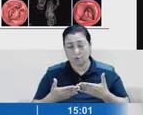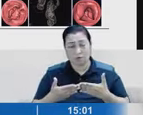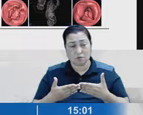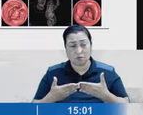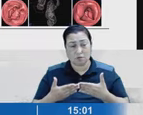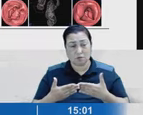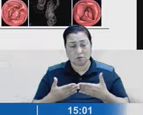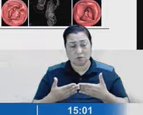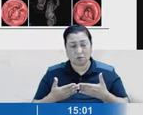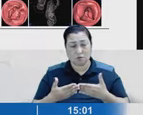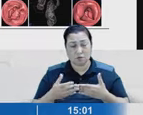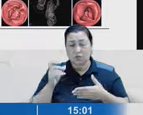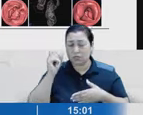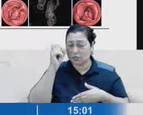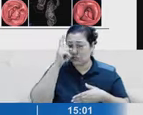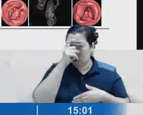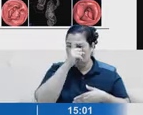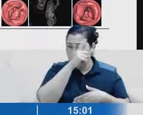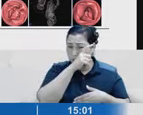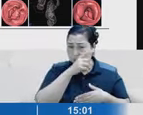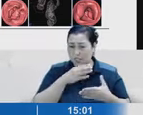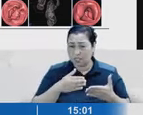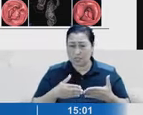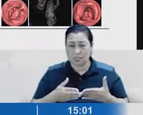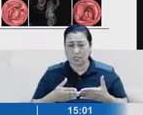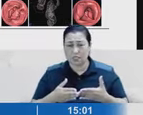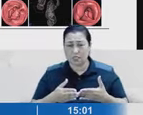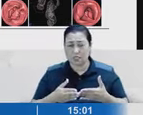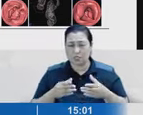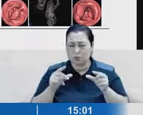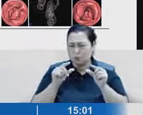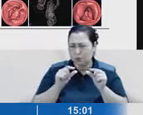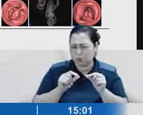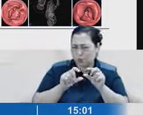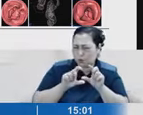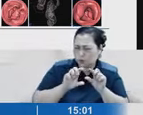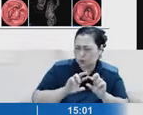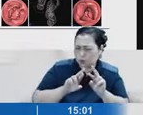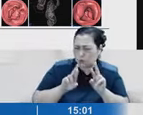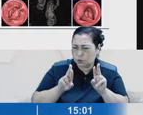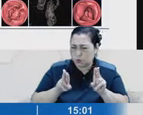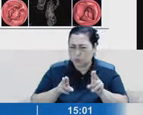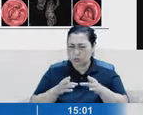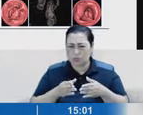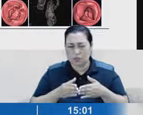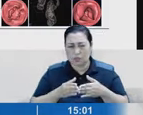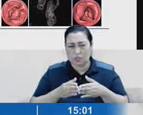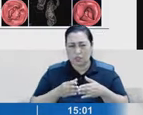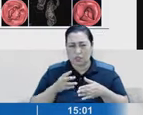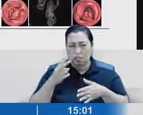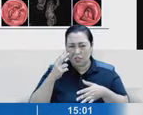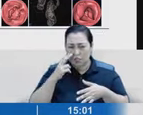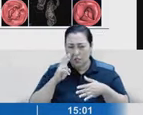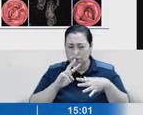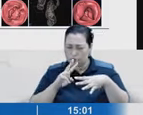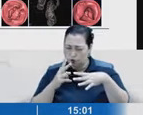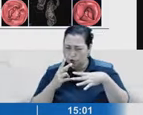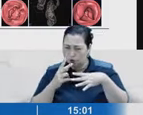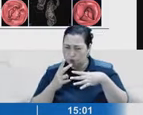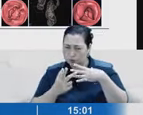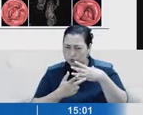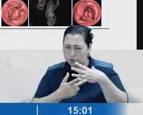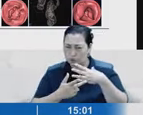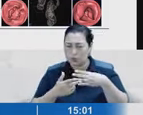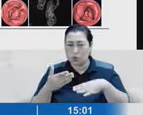ou por dificuldade técnica, às vezes um colo um pouco angulado. E a colonoscopia virtual é realizada.